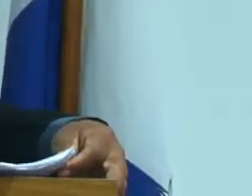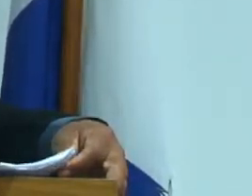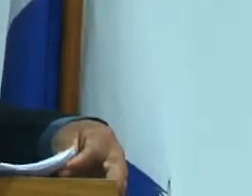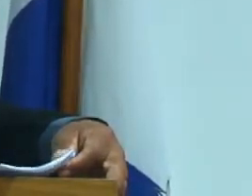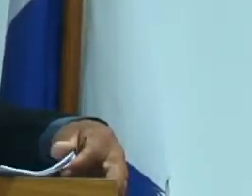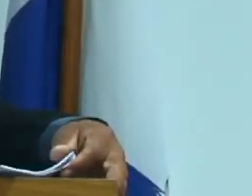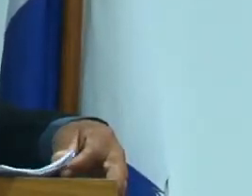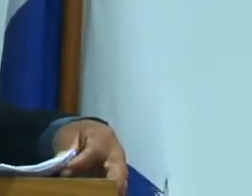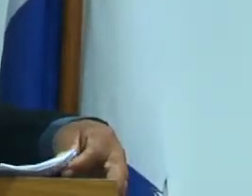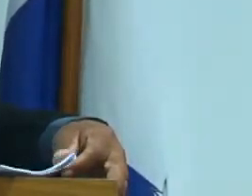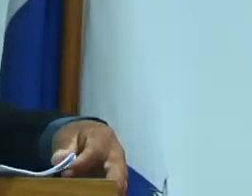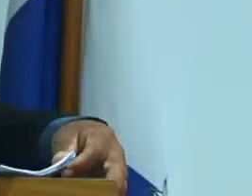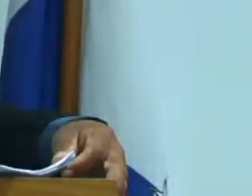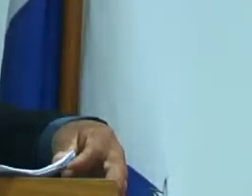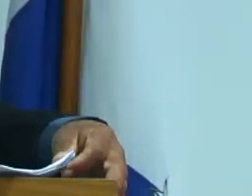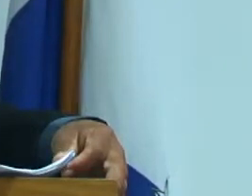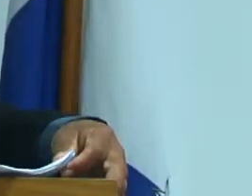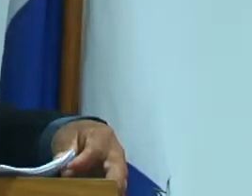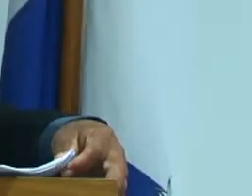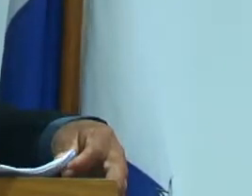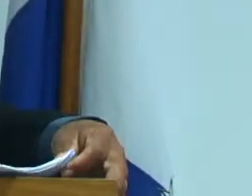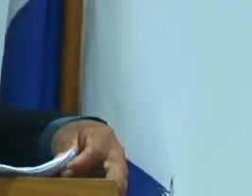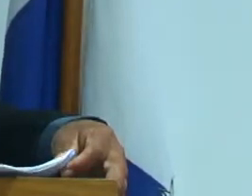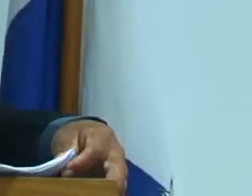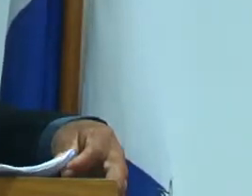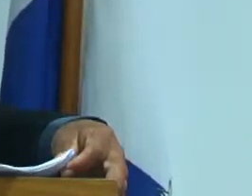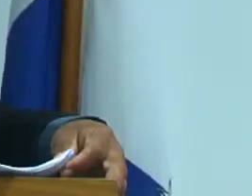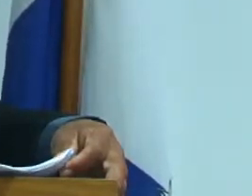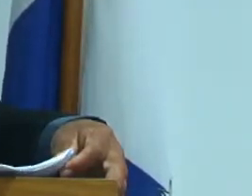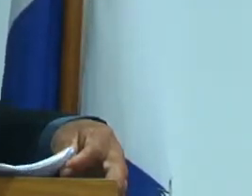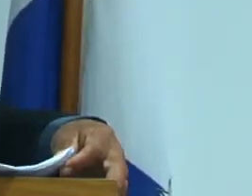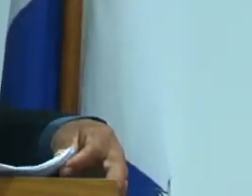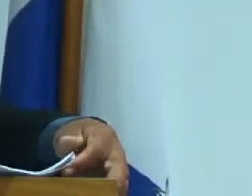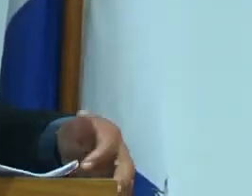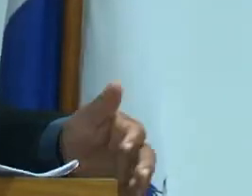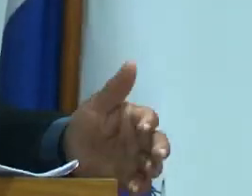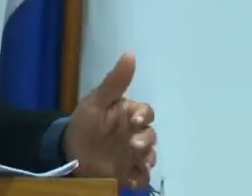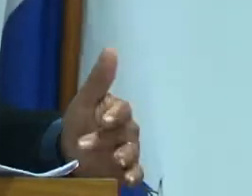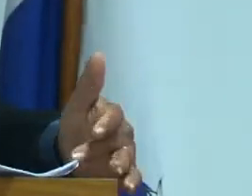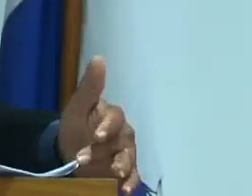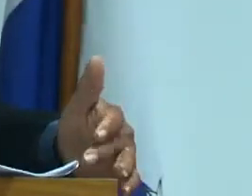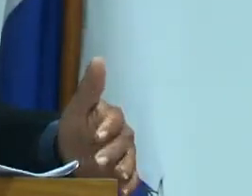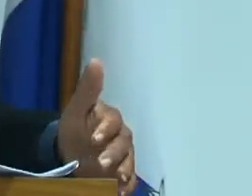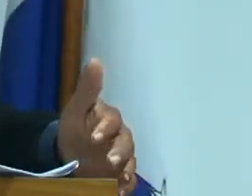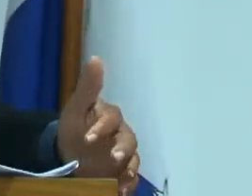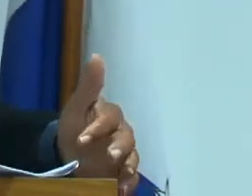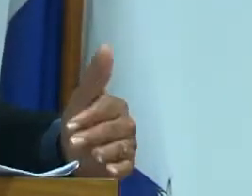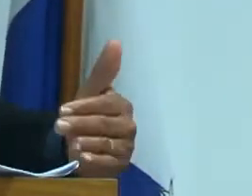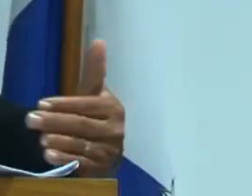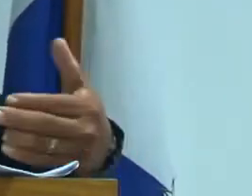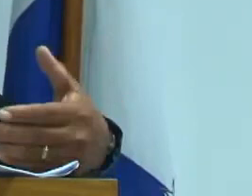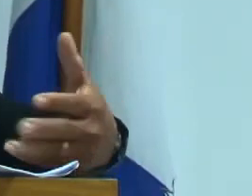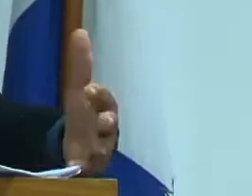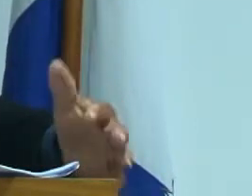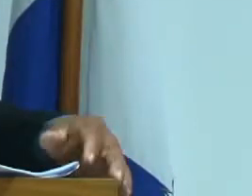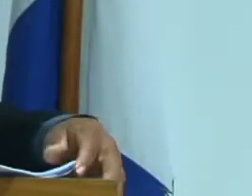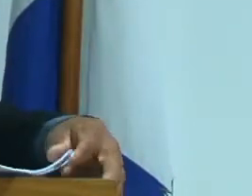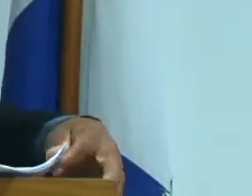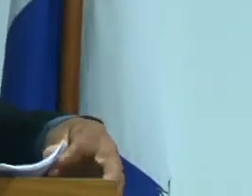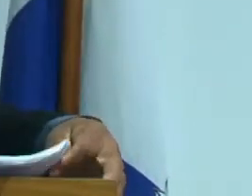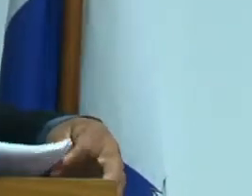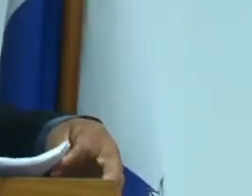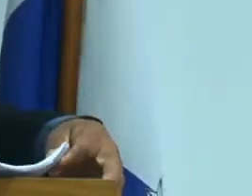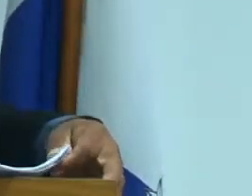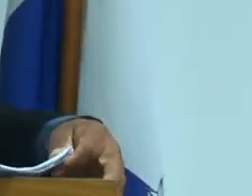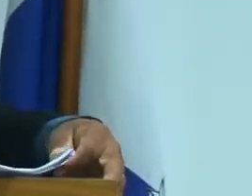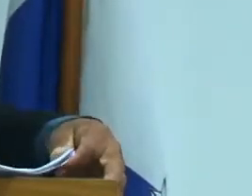que muito não tem experiência porque não tem oportunidade. Né, sim? Então eu peço que essa coordenadoria que